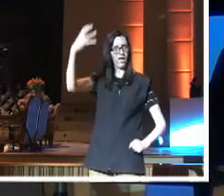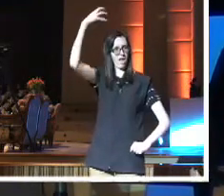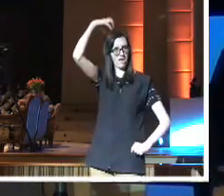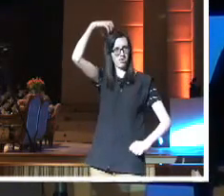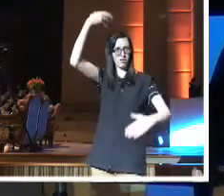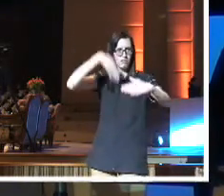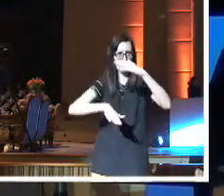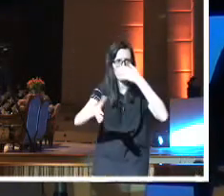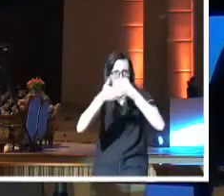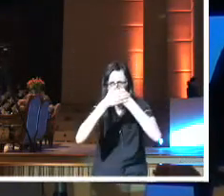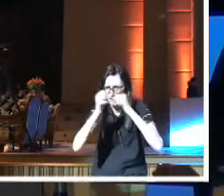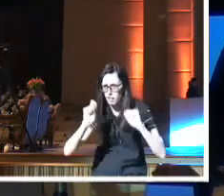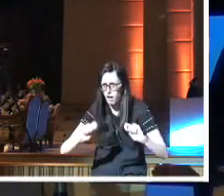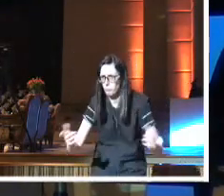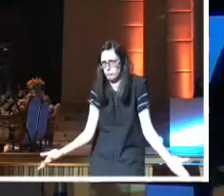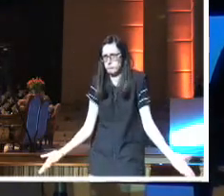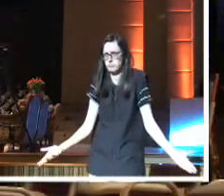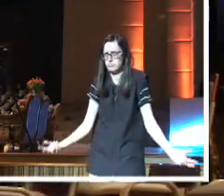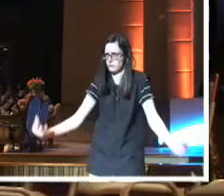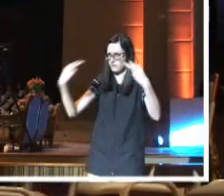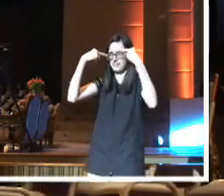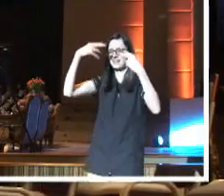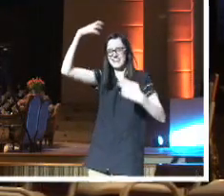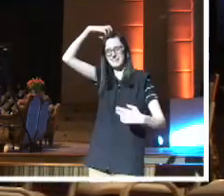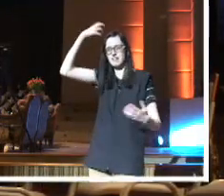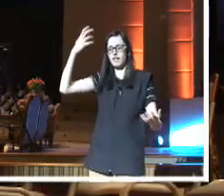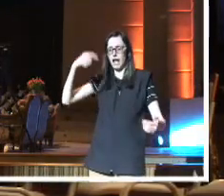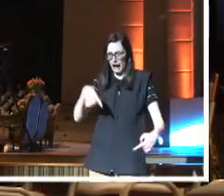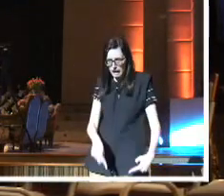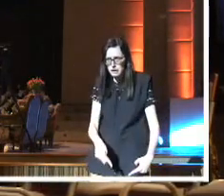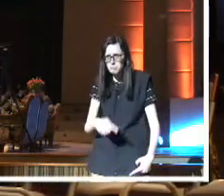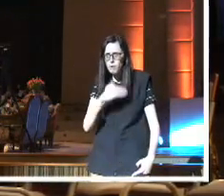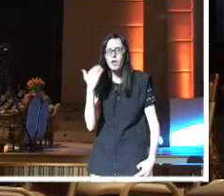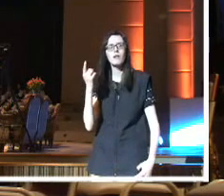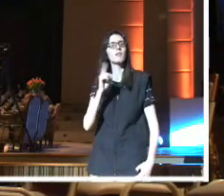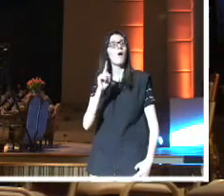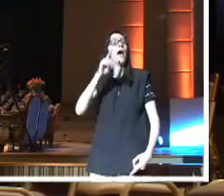masmorra. Então aqui não vai ser o meu fim.